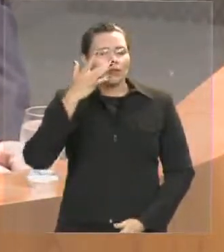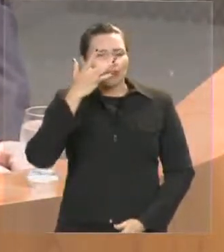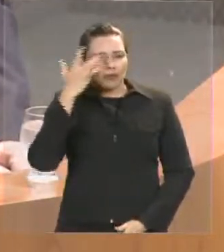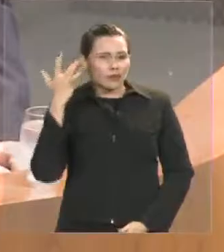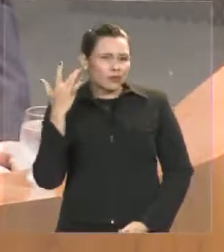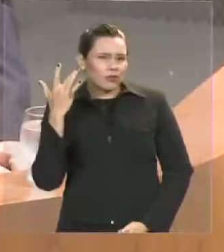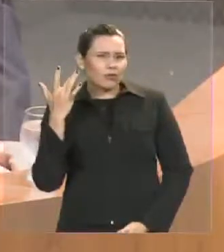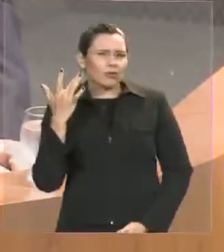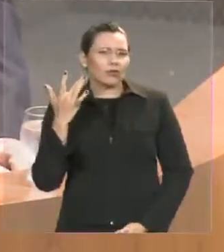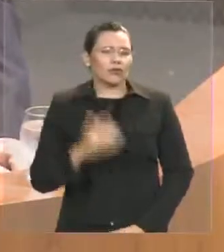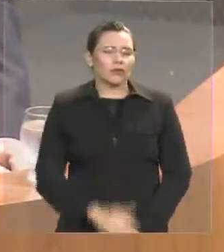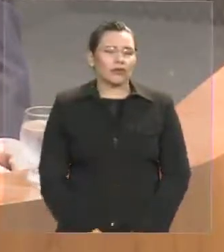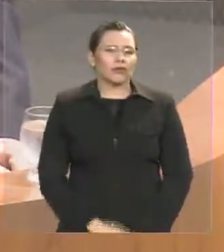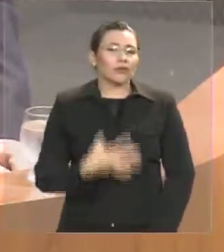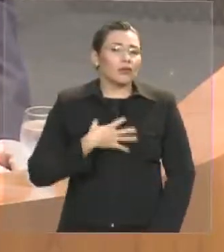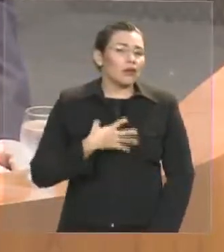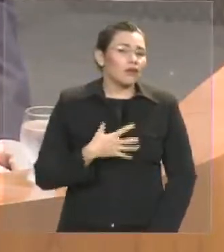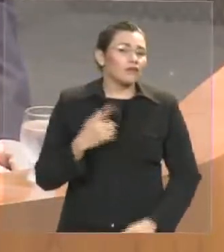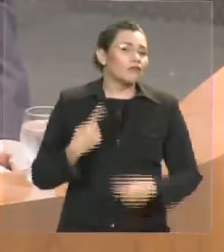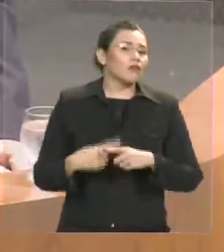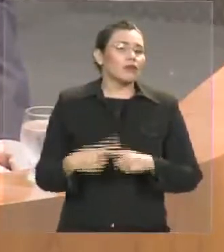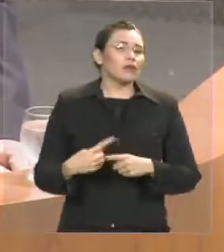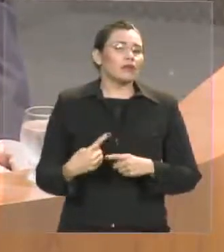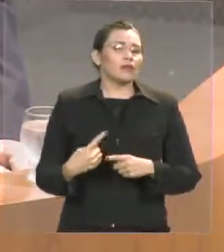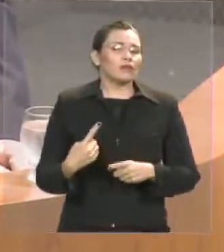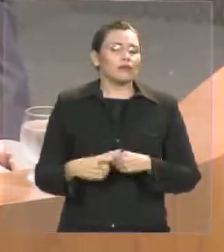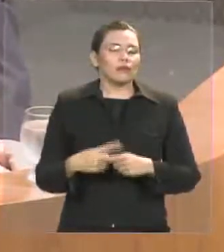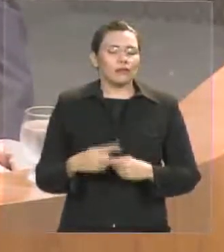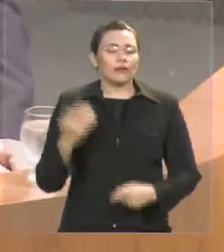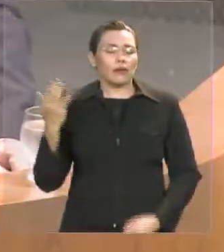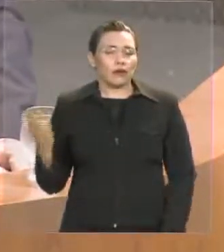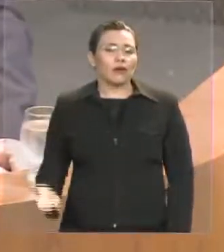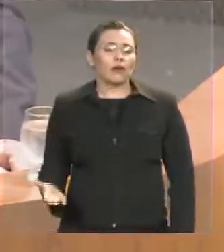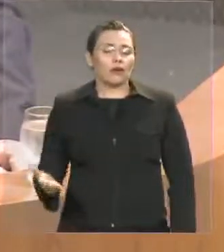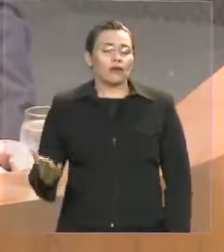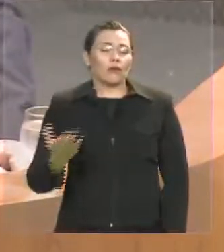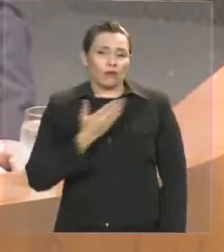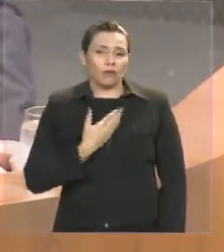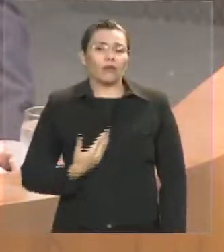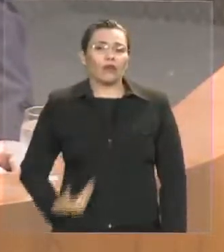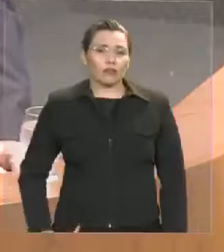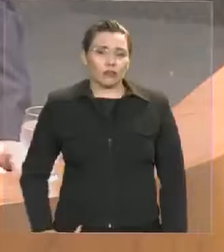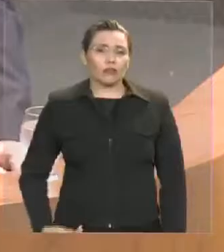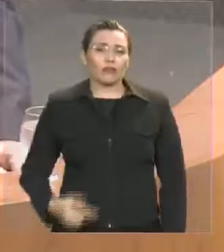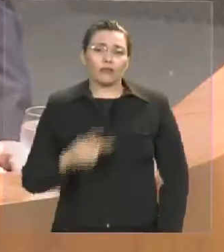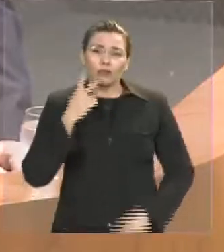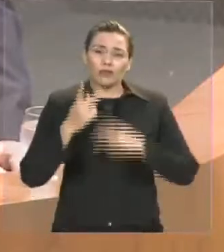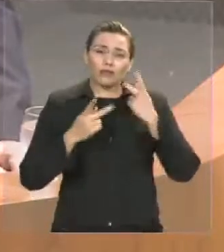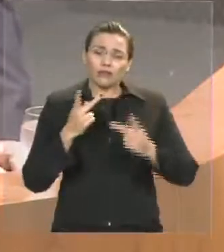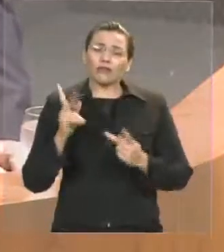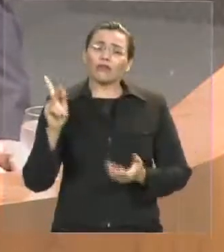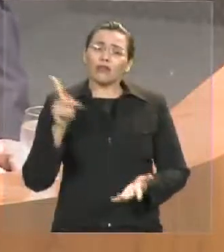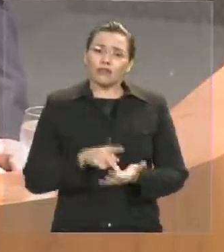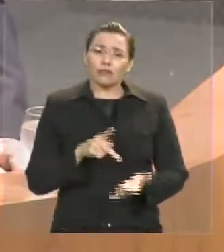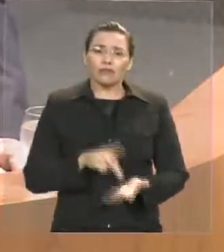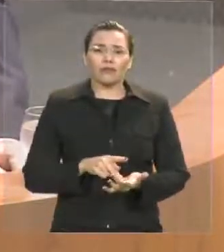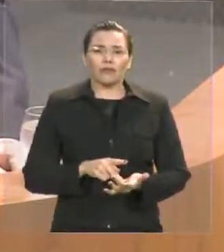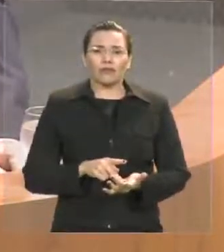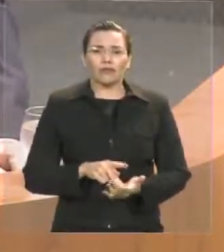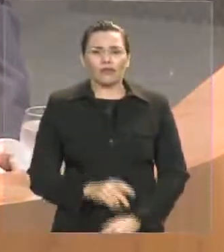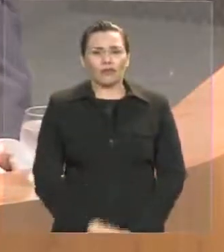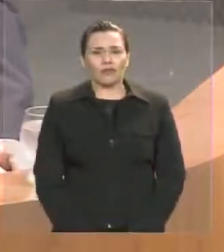governador, quando foi tratar com os sindicatos. Não adianta a gente contar uma história que não é verdadeira. Não adianta